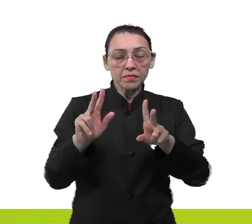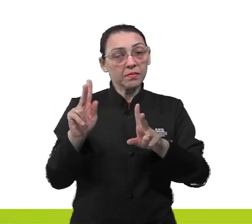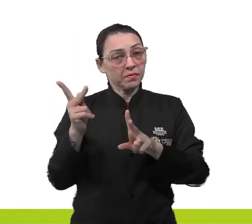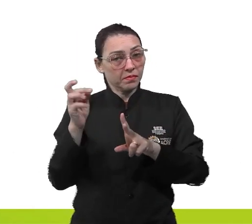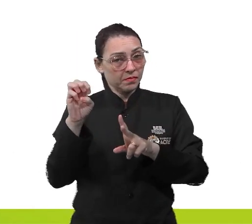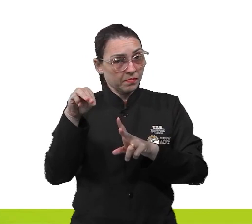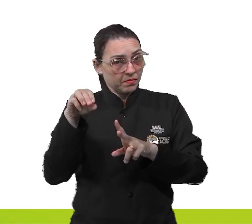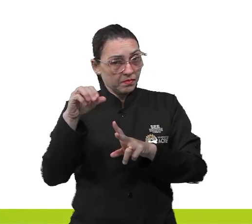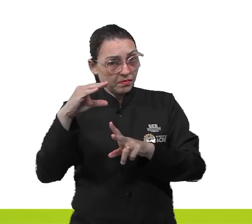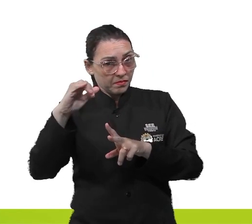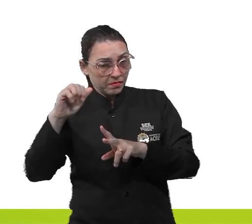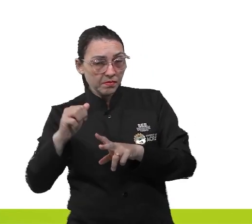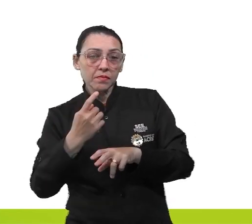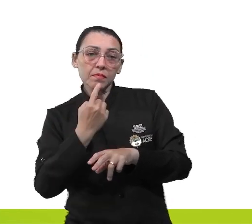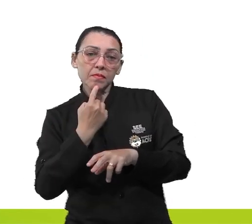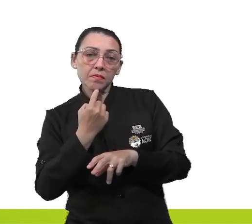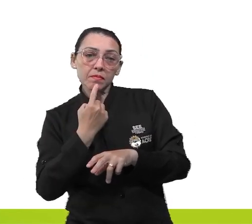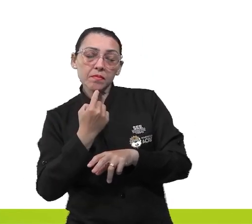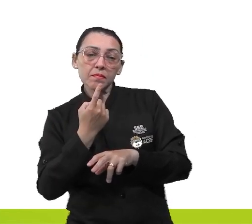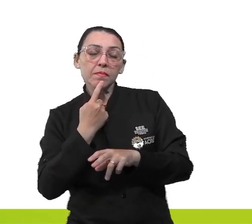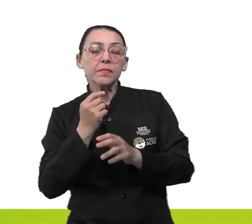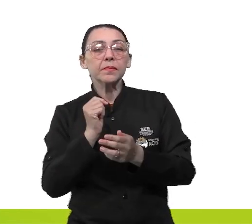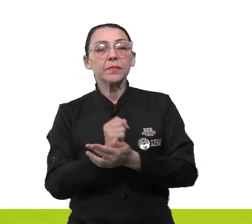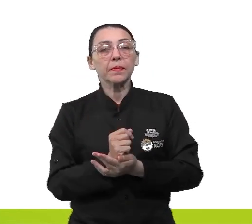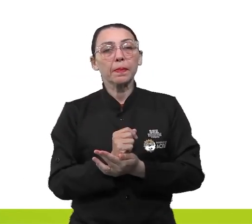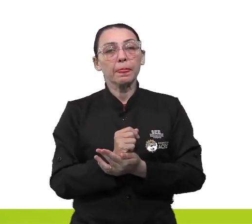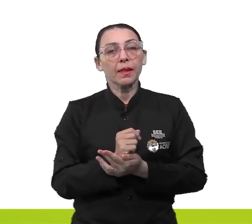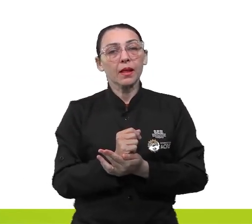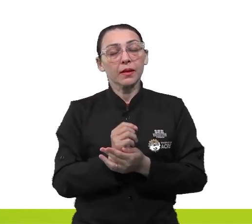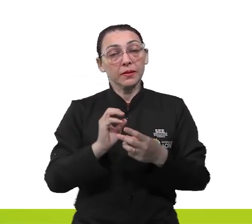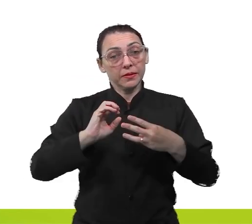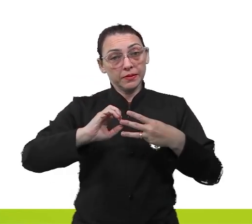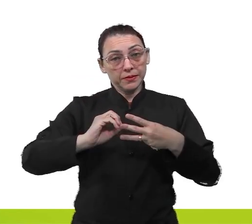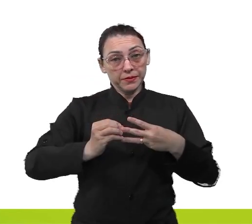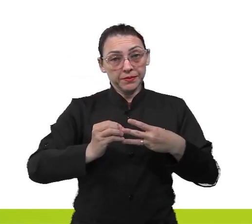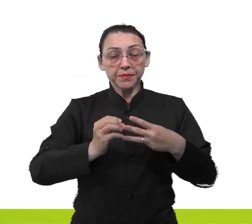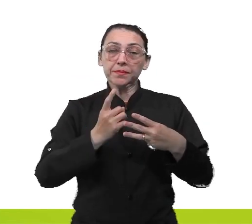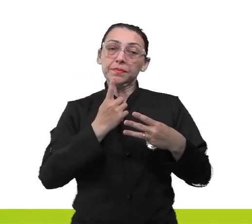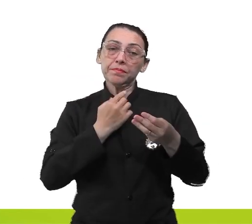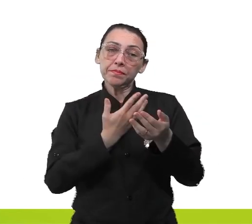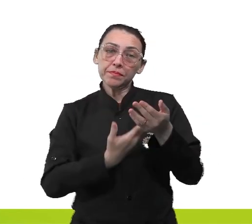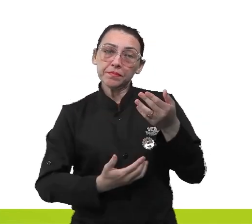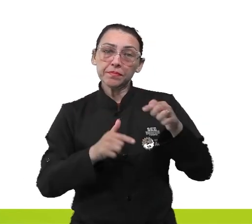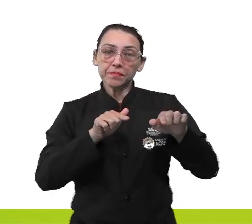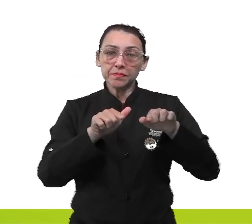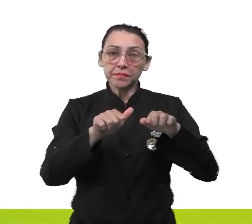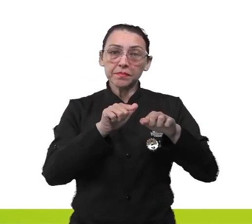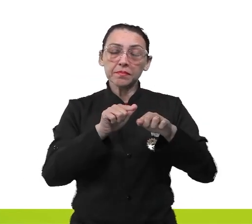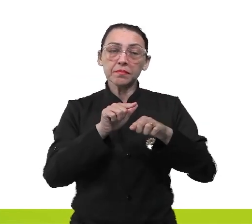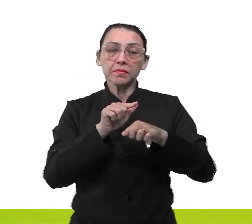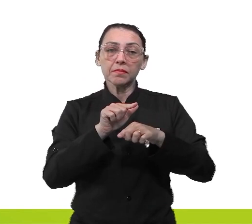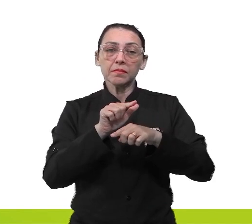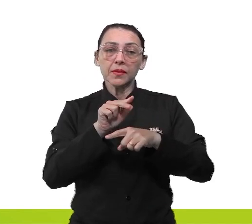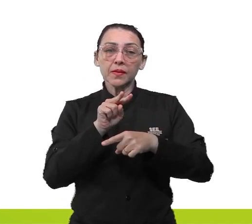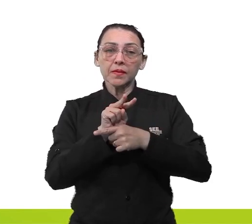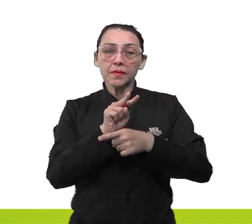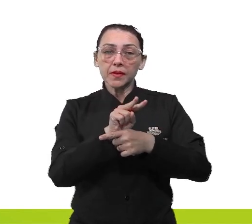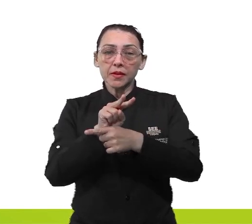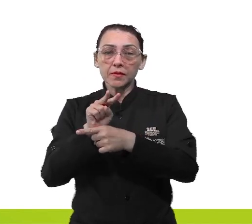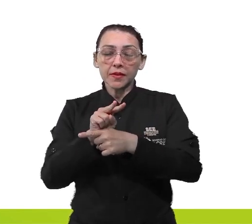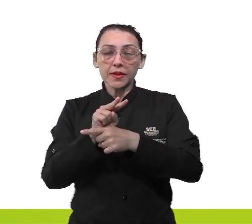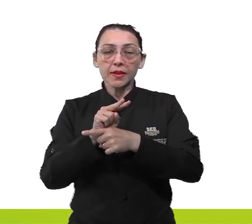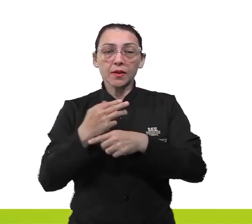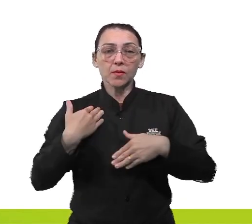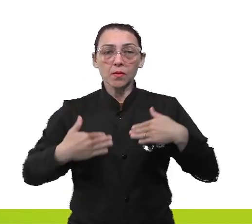que são vermelhas, tá? Os leucócitos são células sanguíneas que trabalham na defesa do